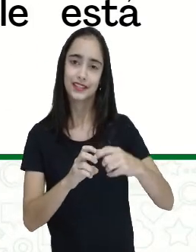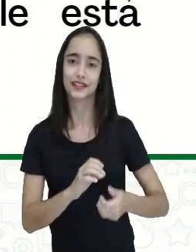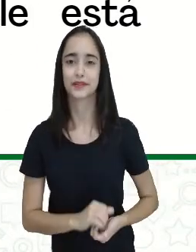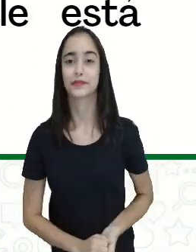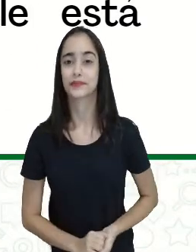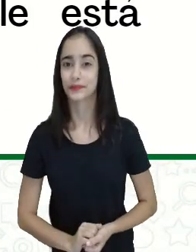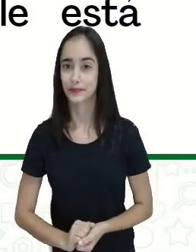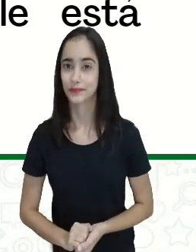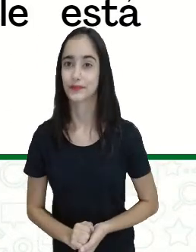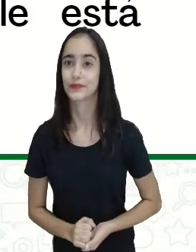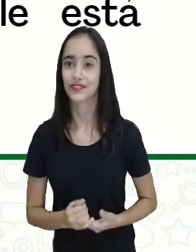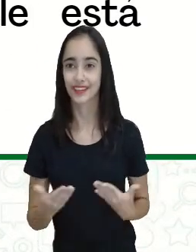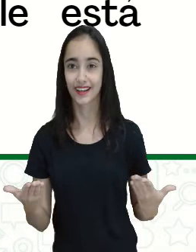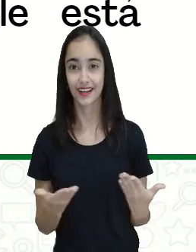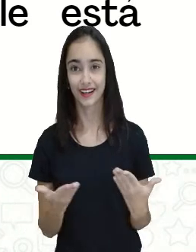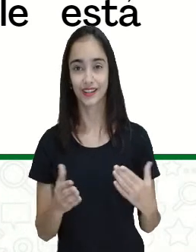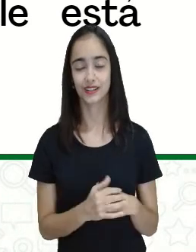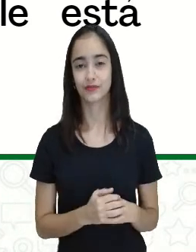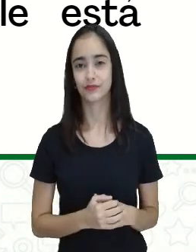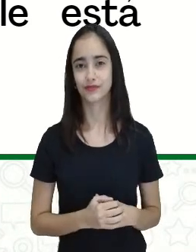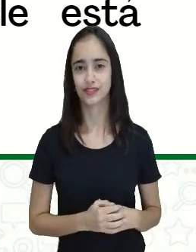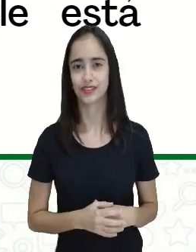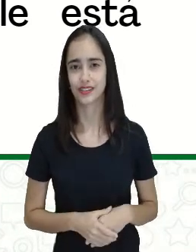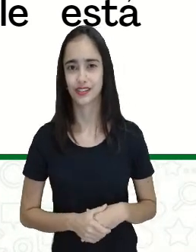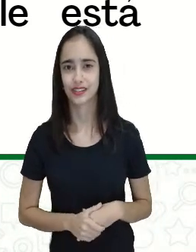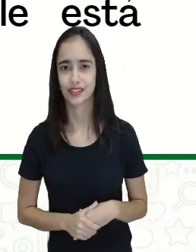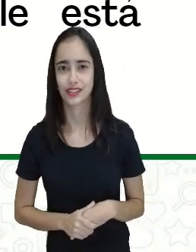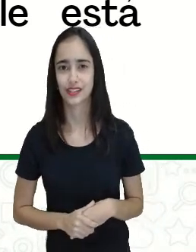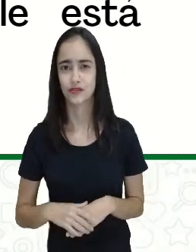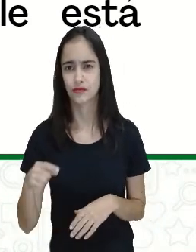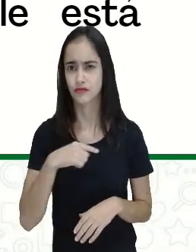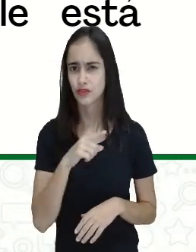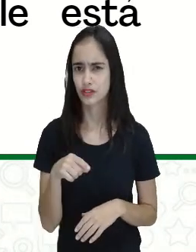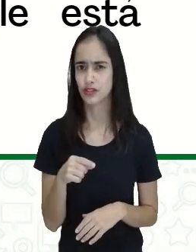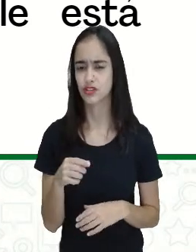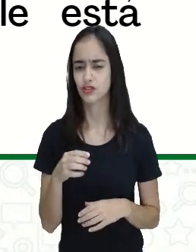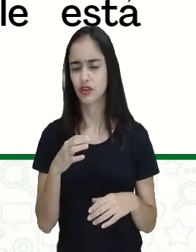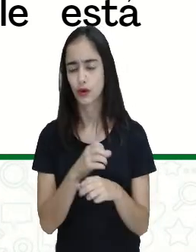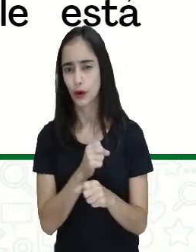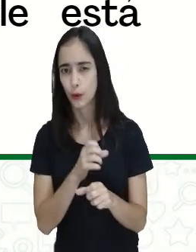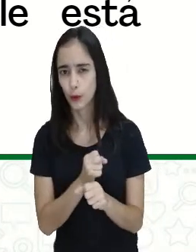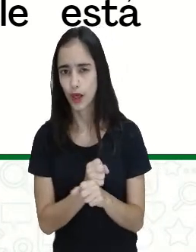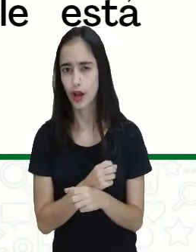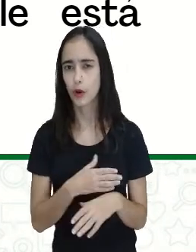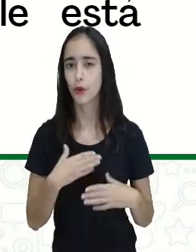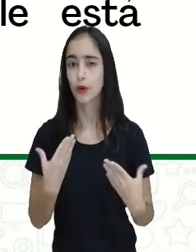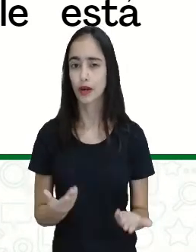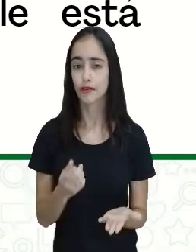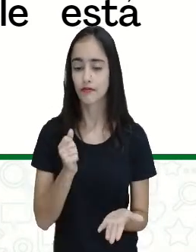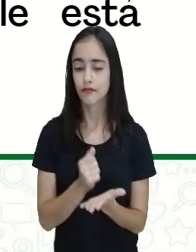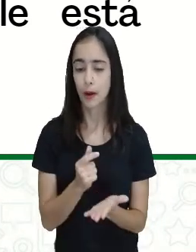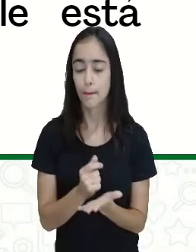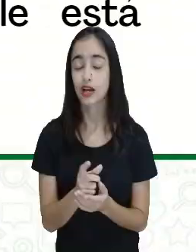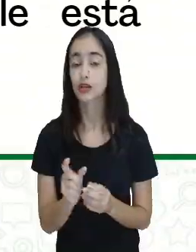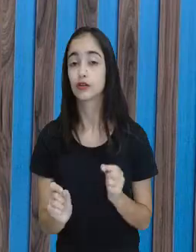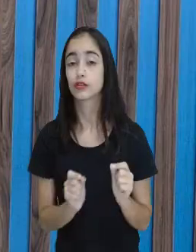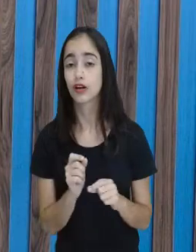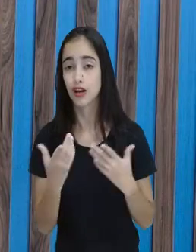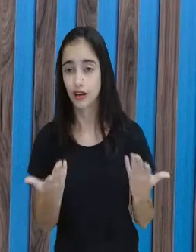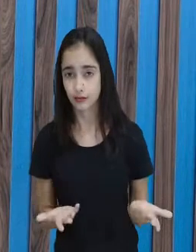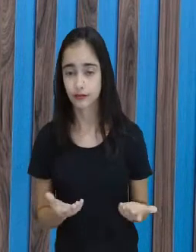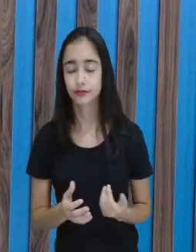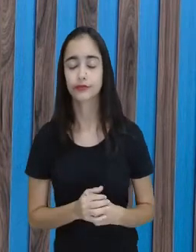Aí vem a questão. Vocês vão dizer, vão calcular aí, quem vai pagar o quê? E observa